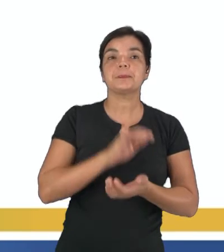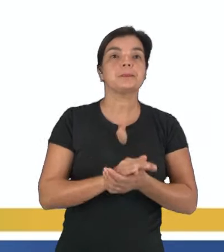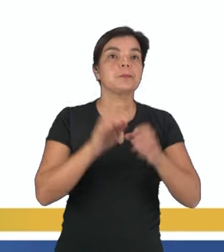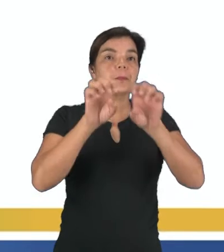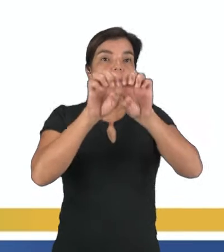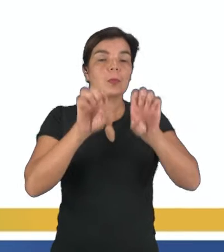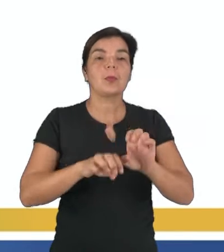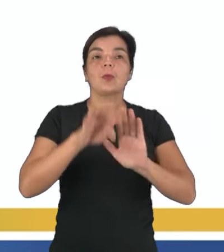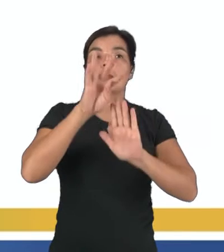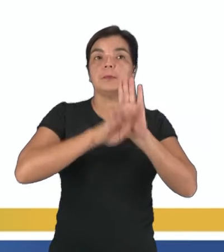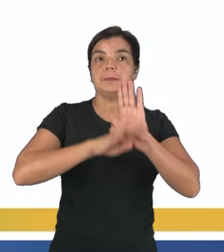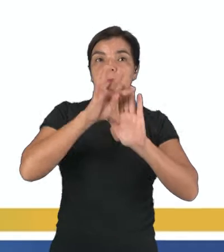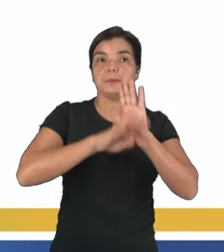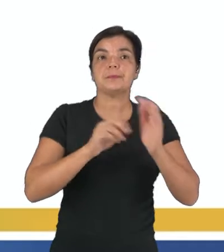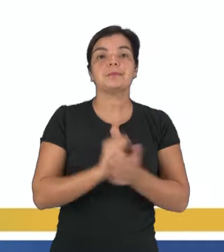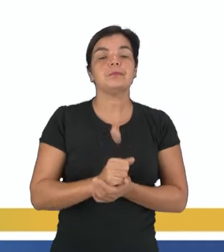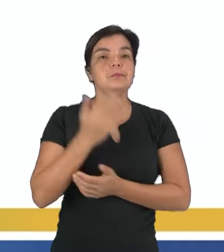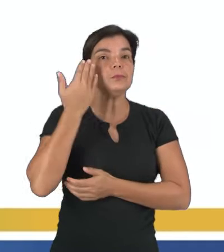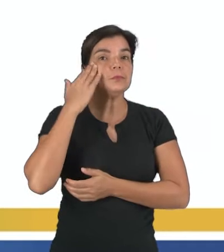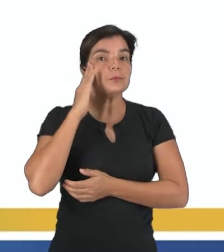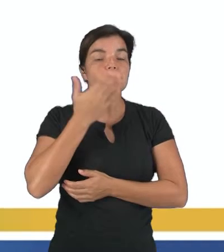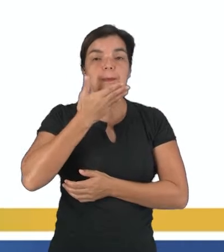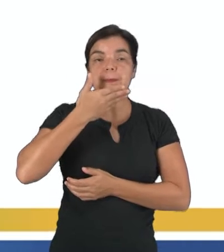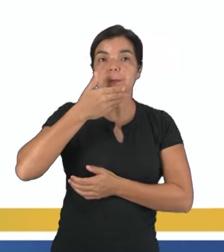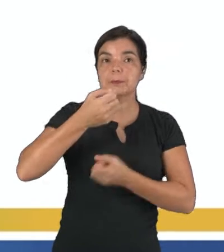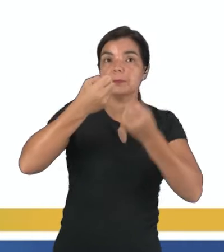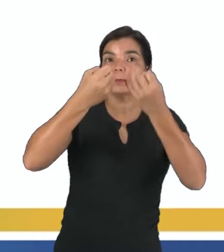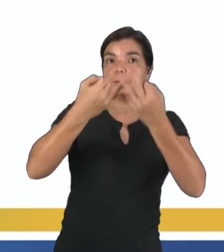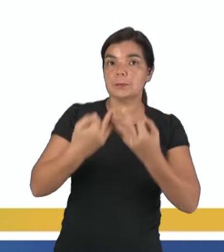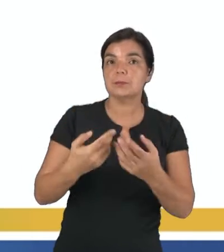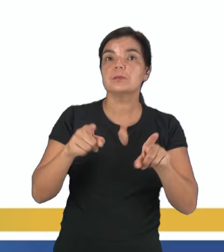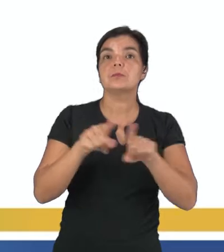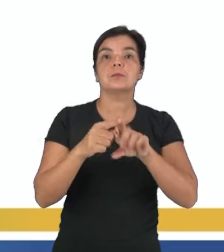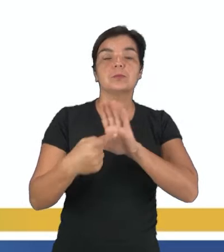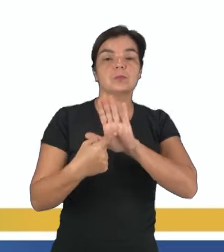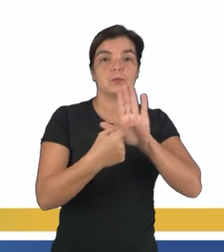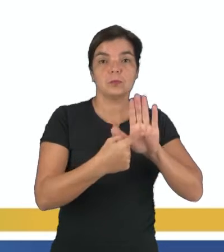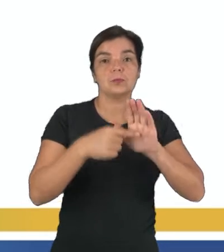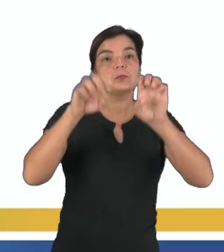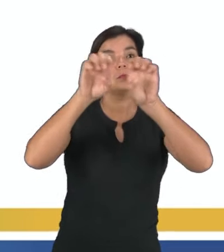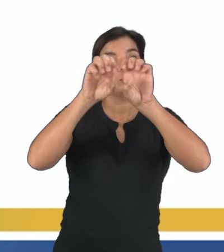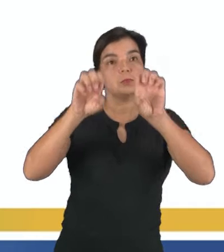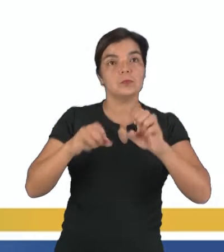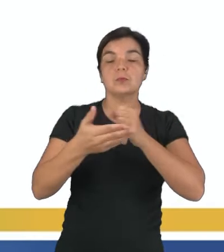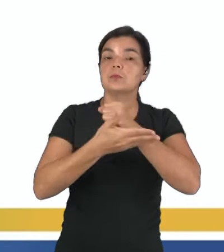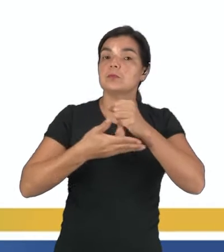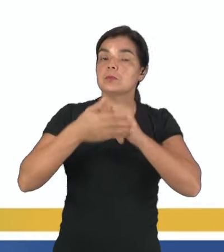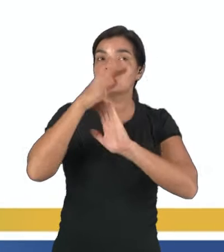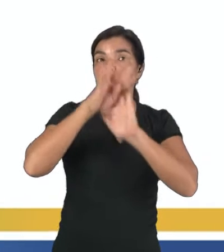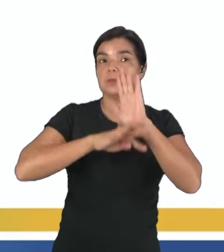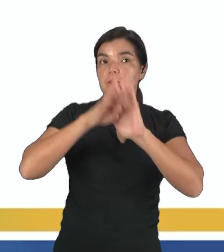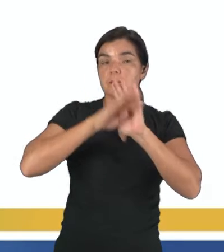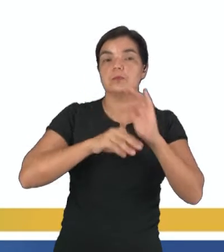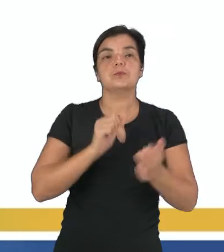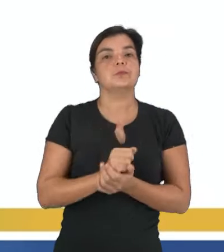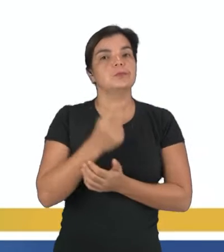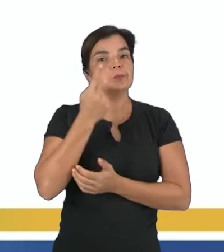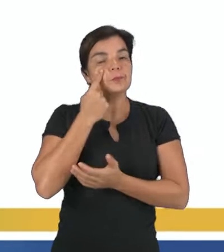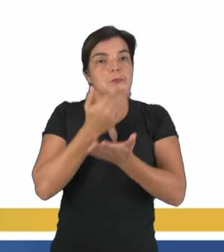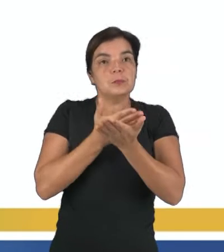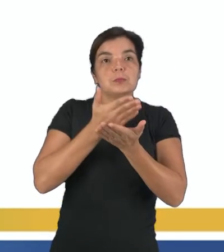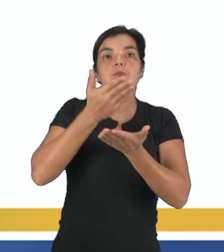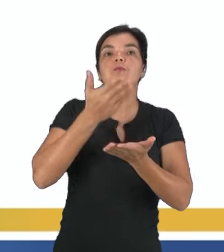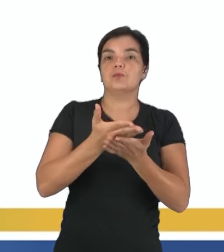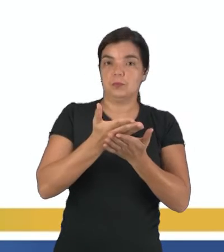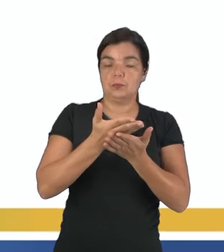estrutura textual, né? Para compreender melhor esse conceito, vale apresentar a estrutura básica dos textos. Vamos ver. Nós temos a